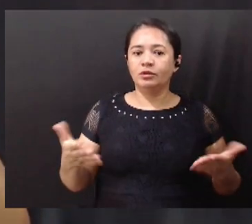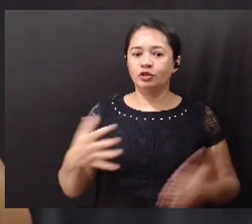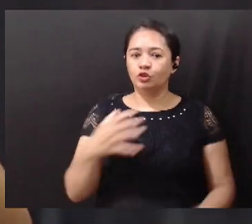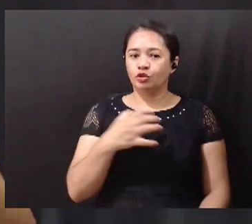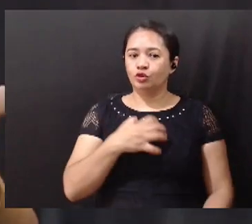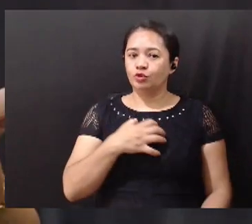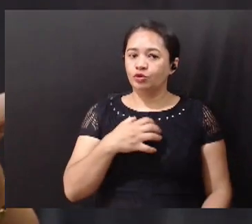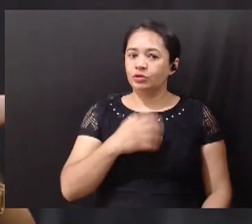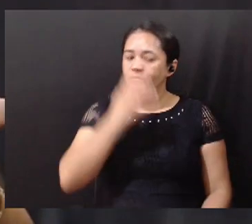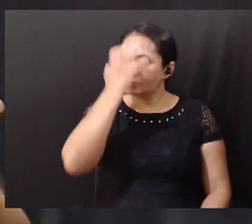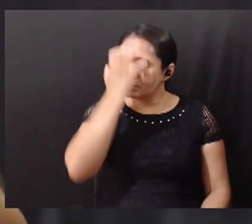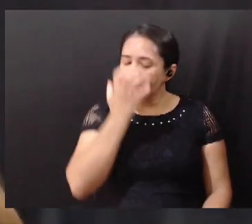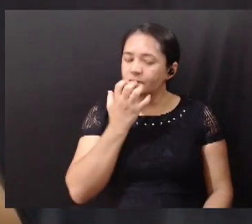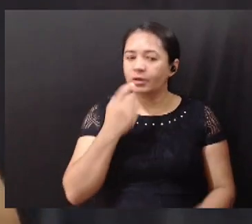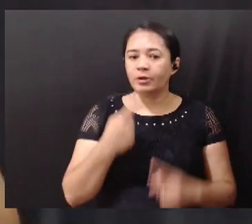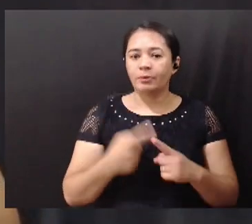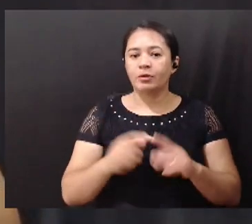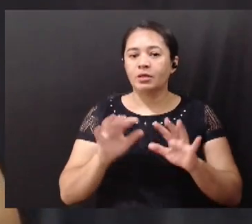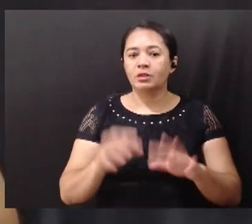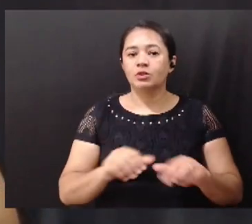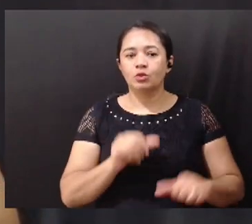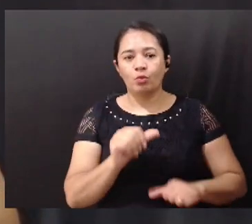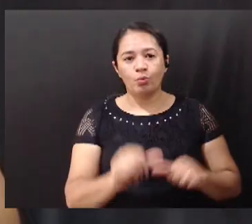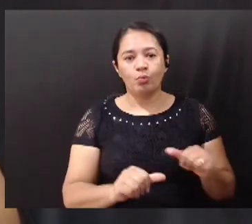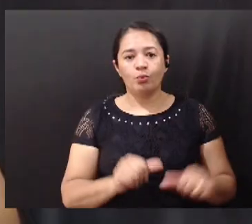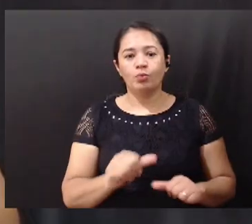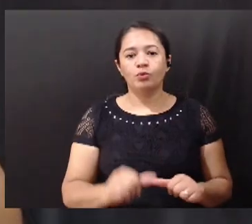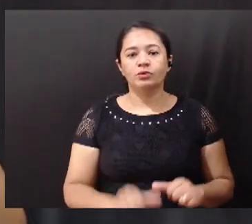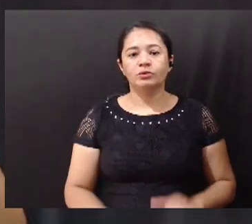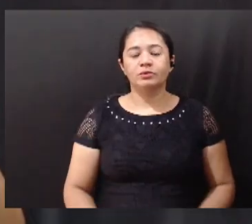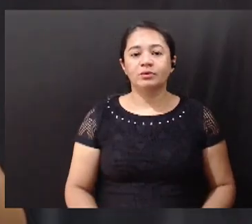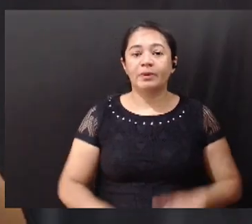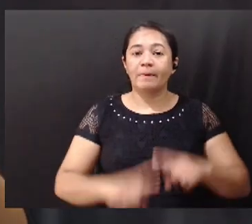porque isso está mudando, né? E as crianças,